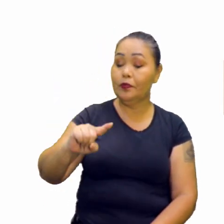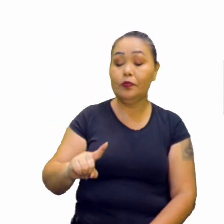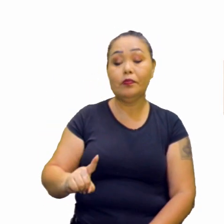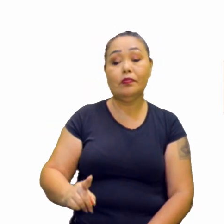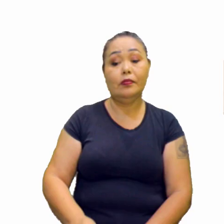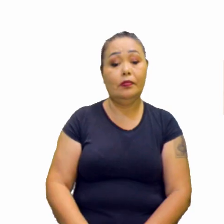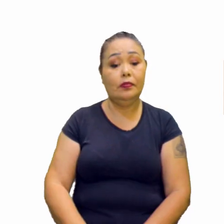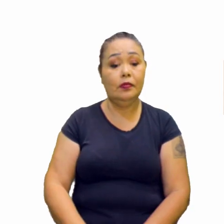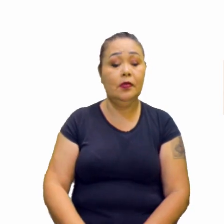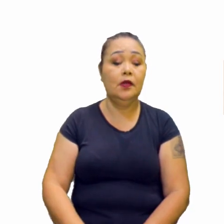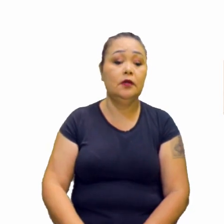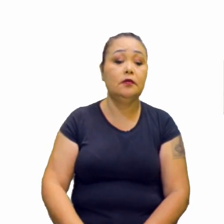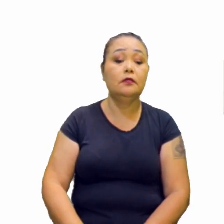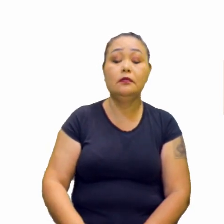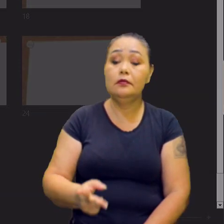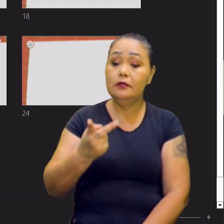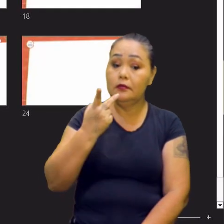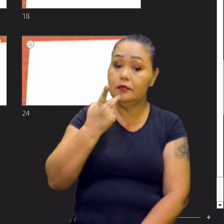eu falei aqui, ó.